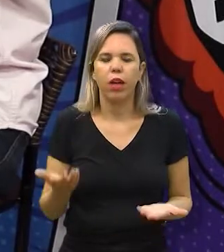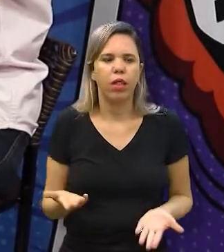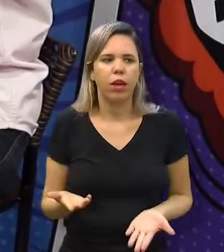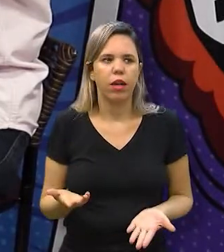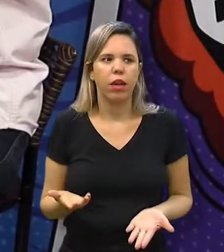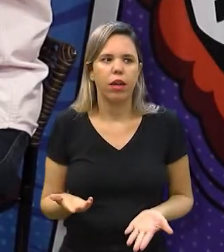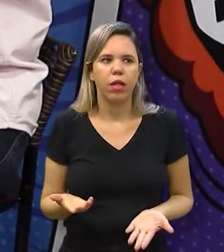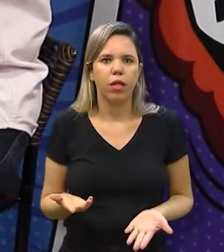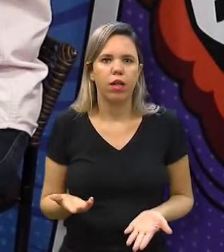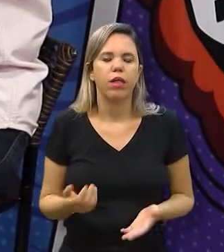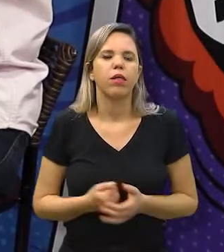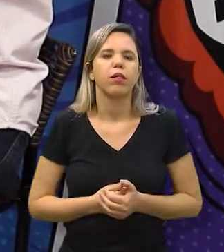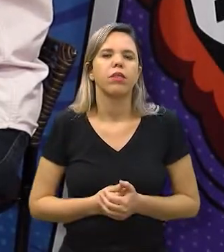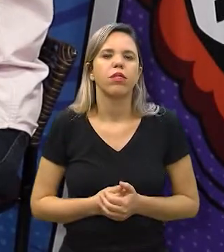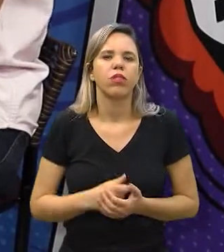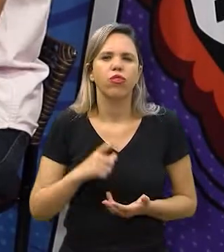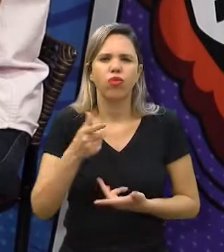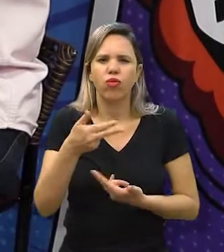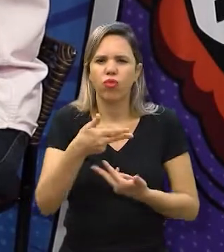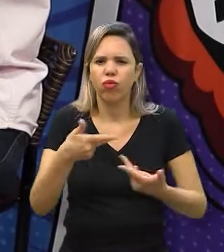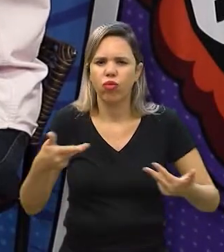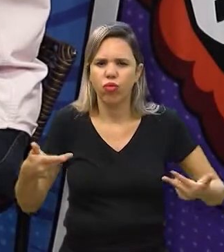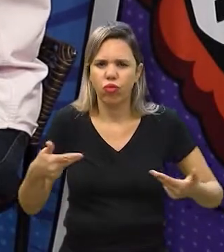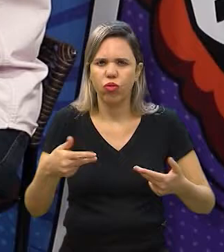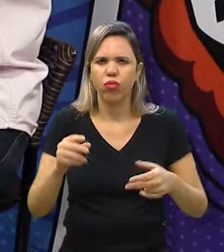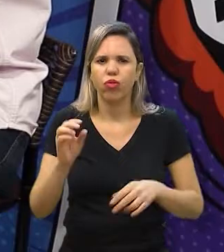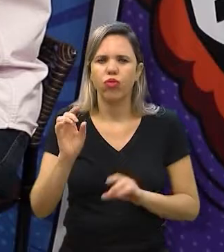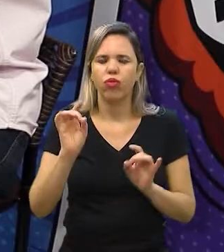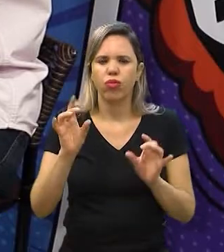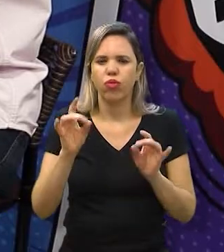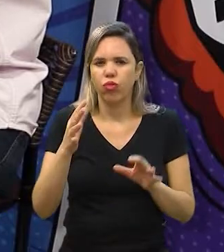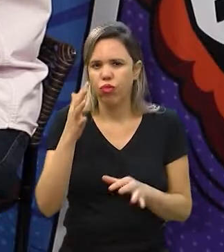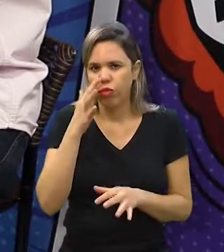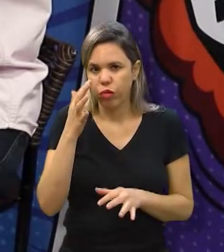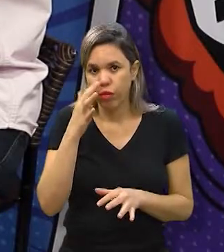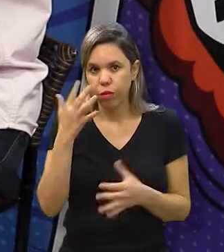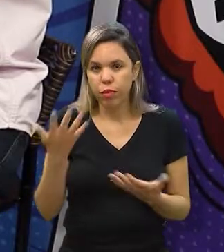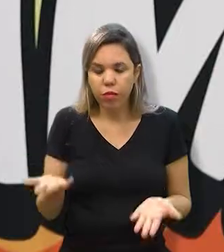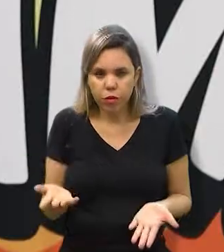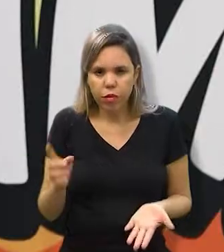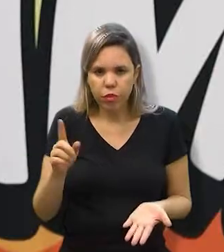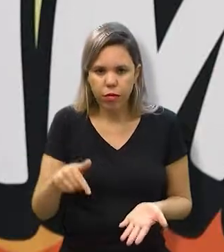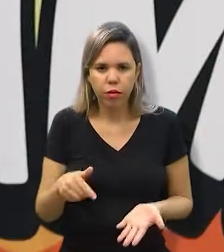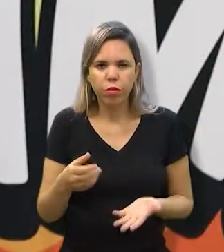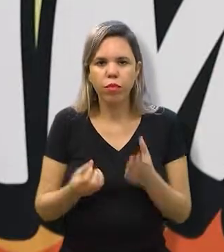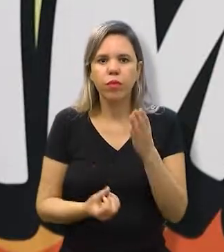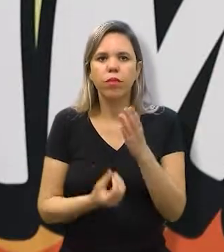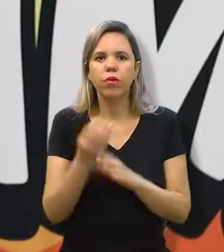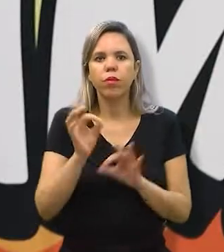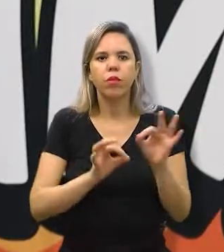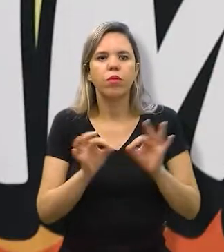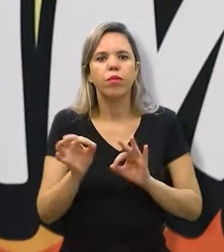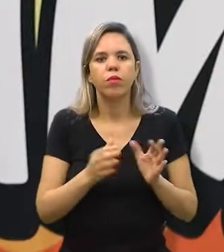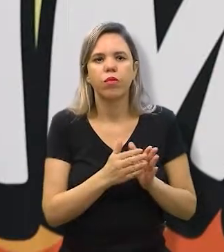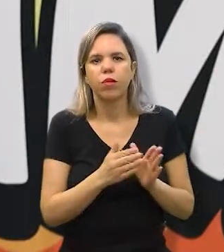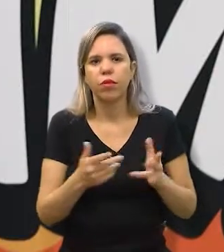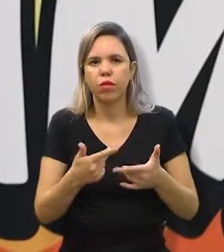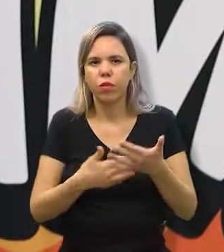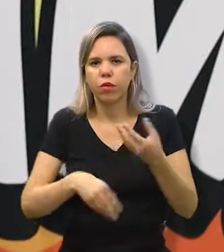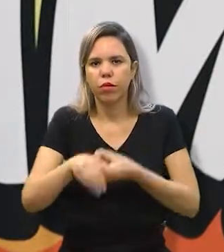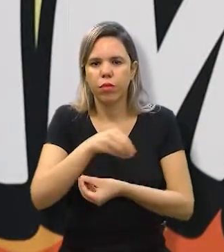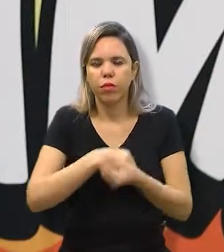aí. Virkadás, um multiverso cheio de coisas surpreendentes. E aí, o que você criou para